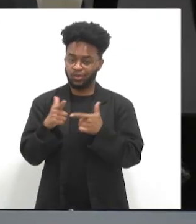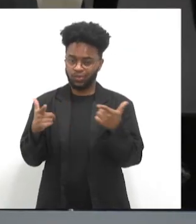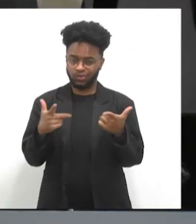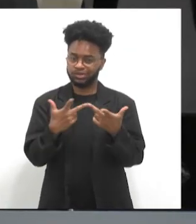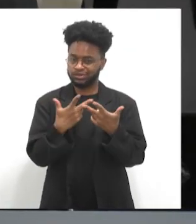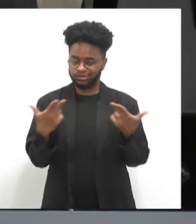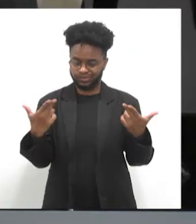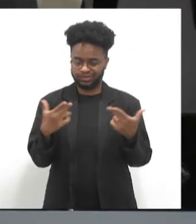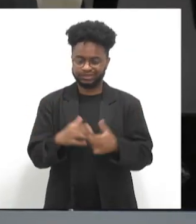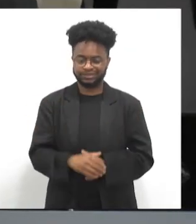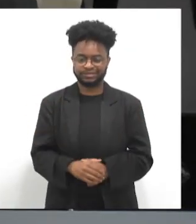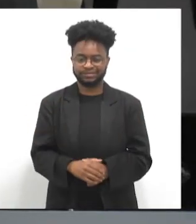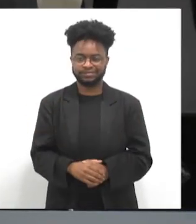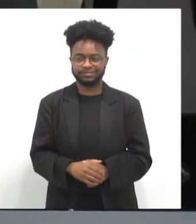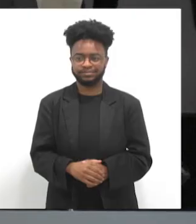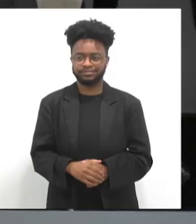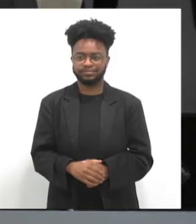condicionantes.